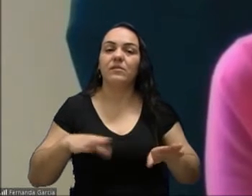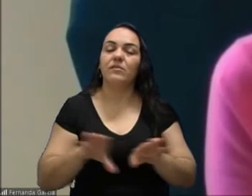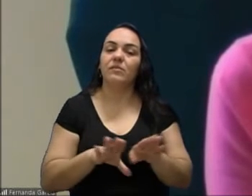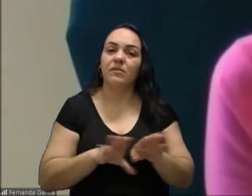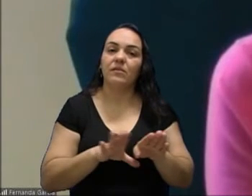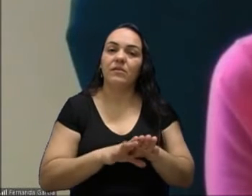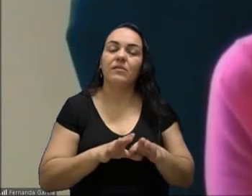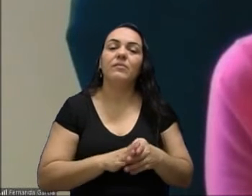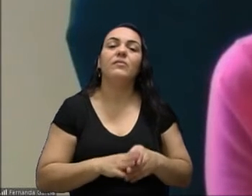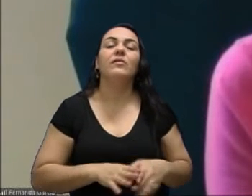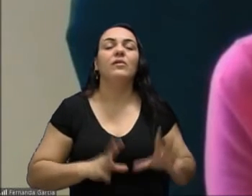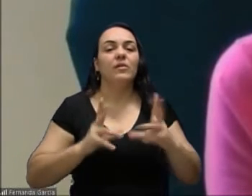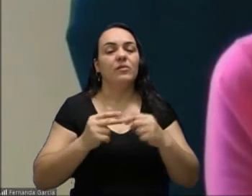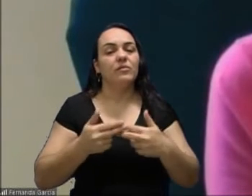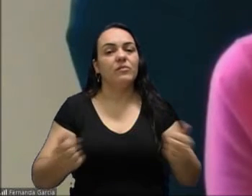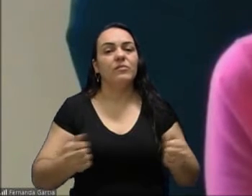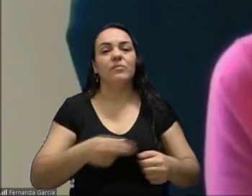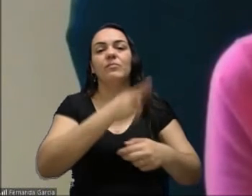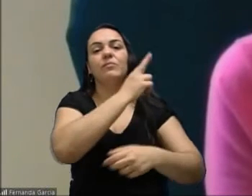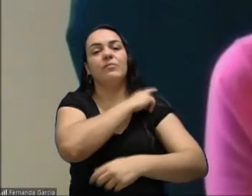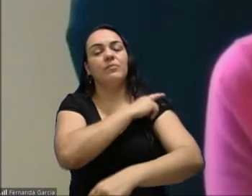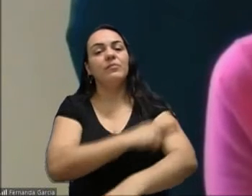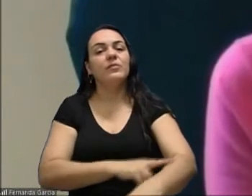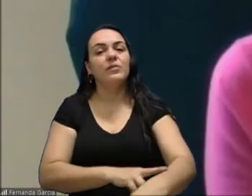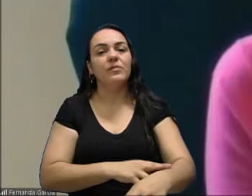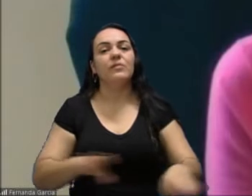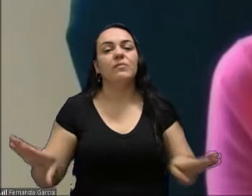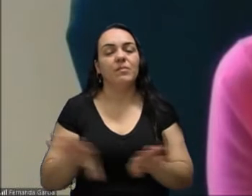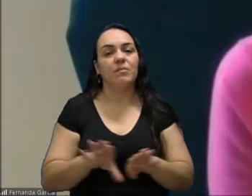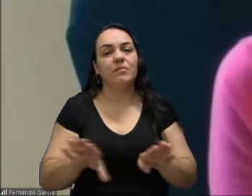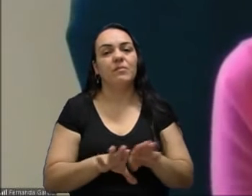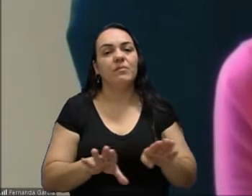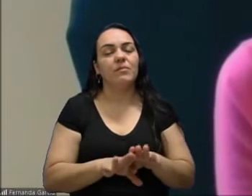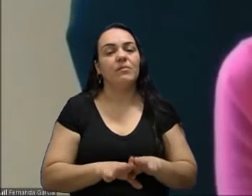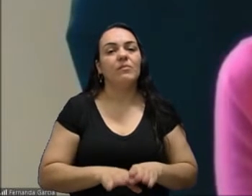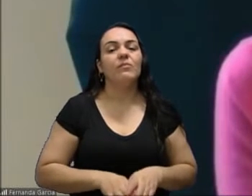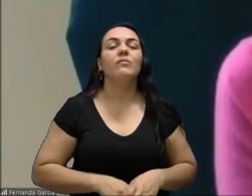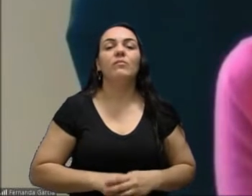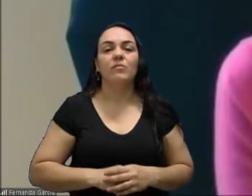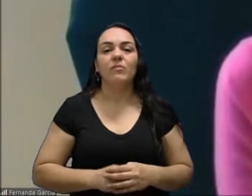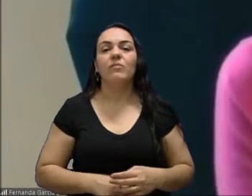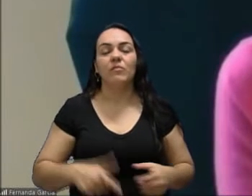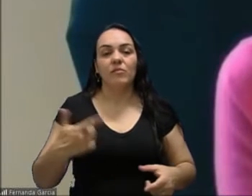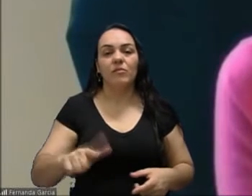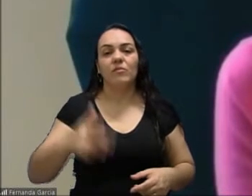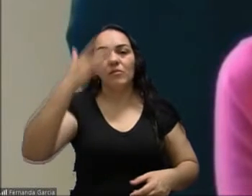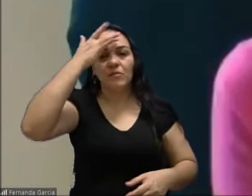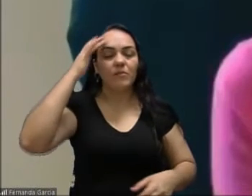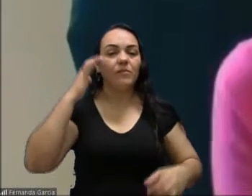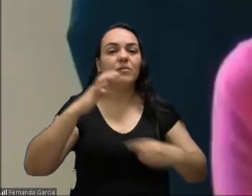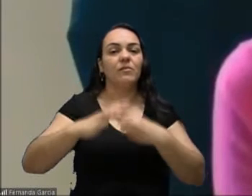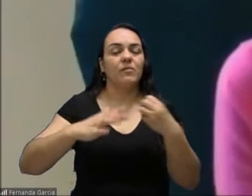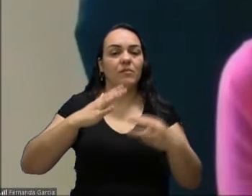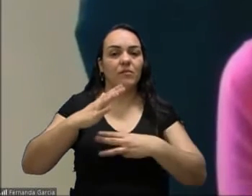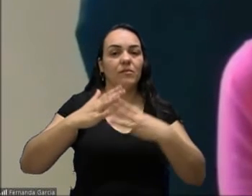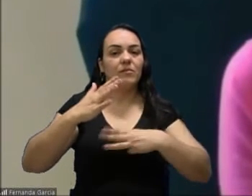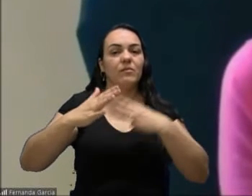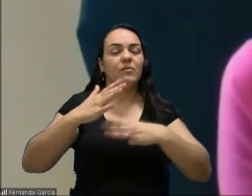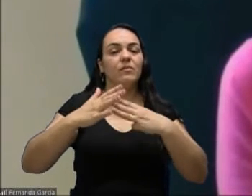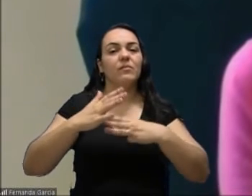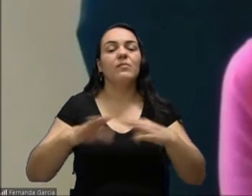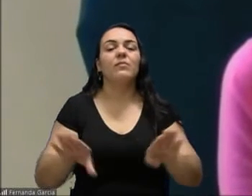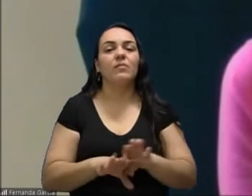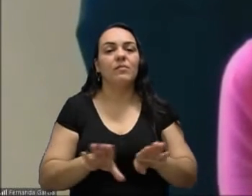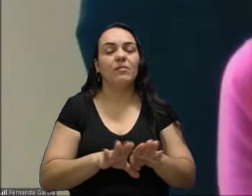previdenciárias em razão de responsabilidade subsidiária do tomador de serviço prestado por terceiros